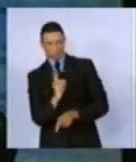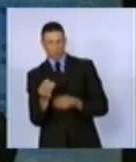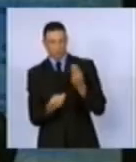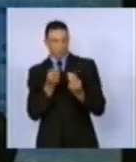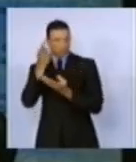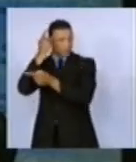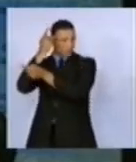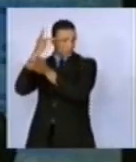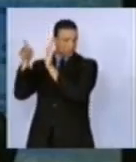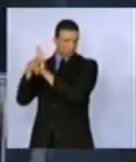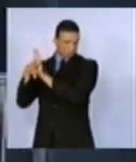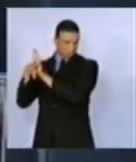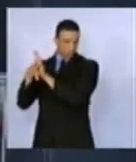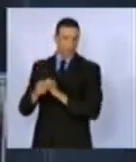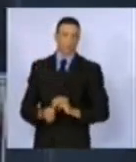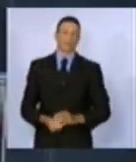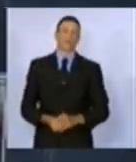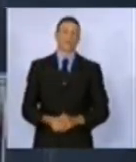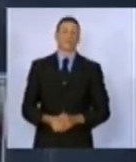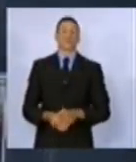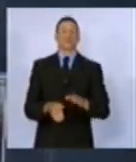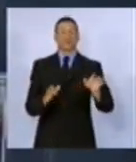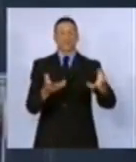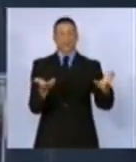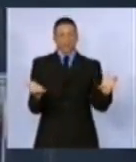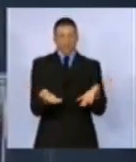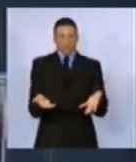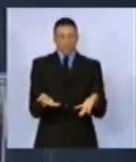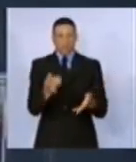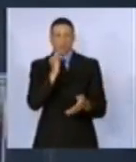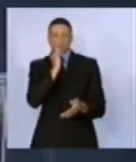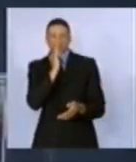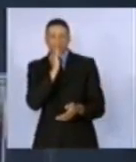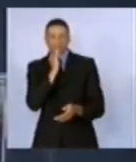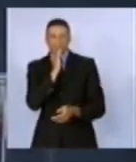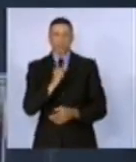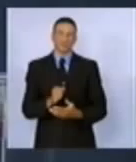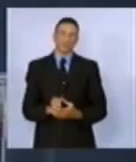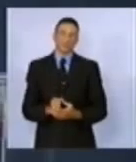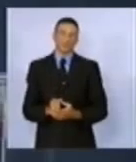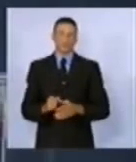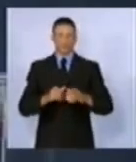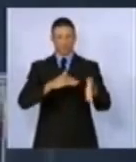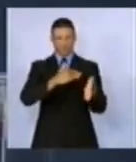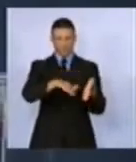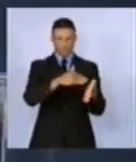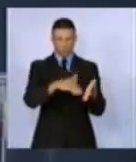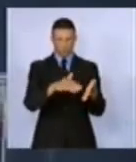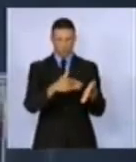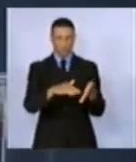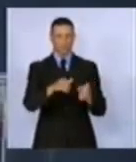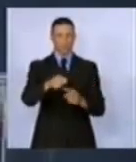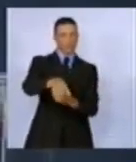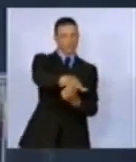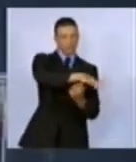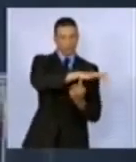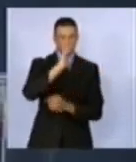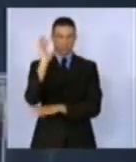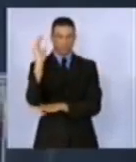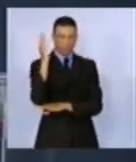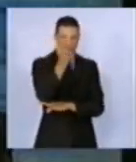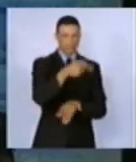relação ao protocolo agroambiental do setor sucro energético ele foi um um diálogo estabelecido entre a secretaria da Agricultura a secretaria do meio ambiente e o